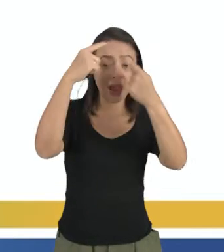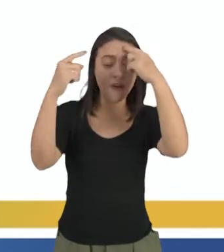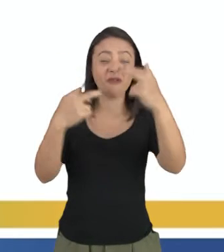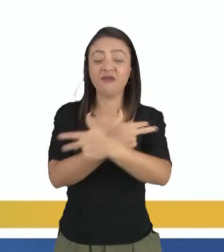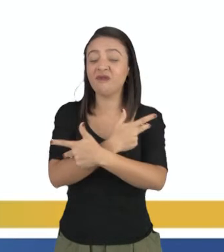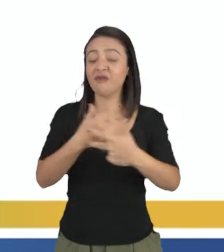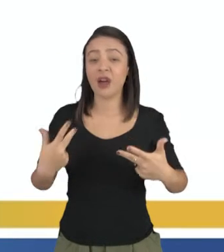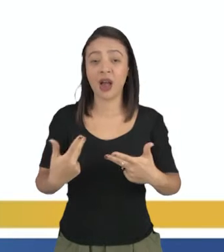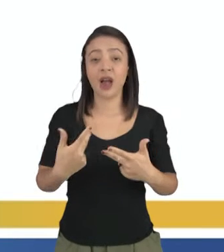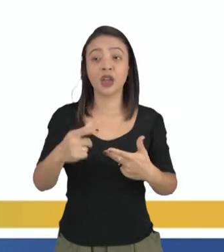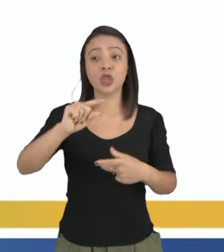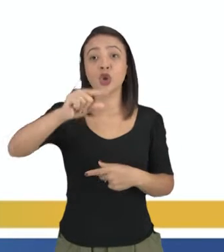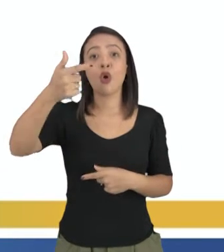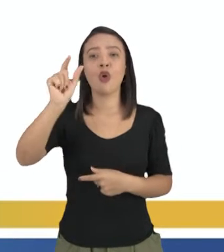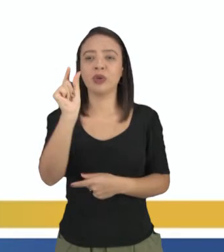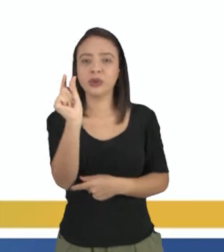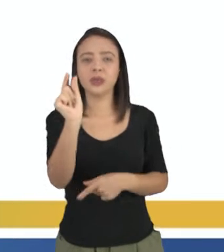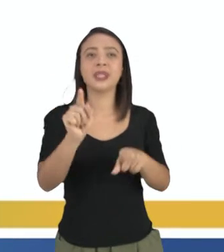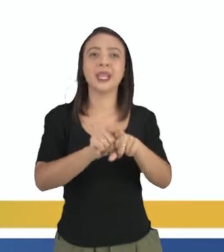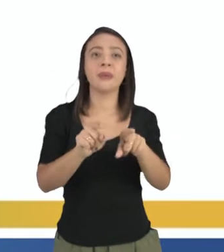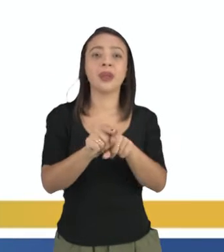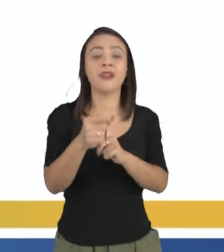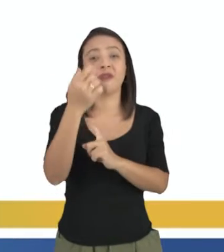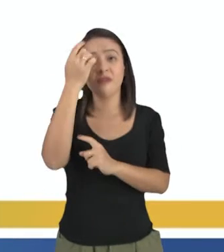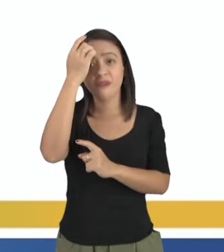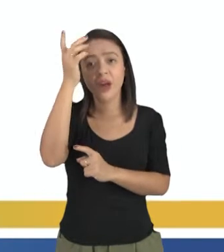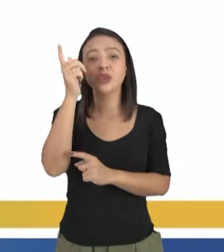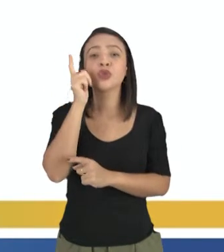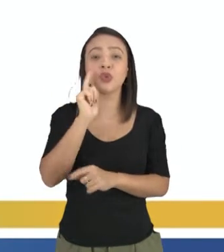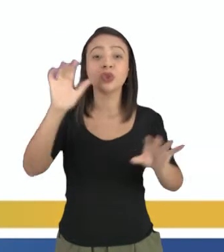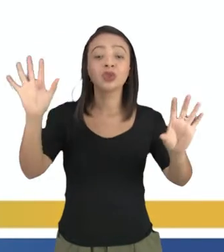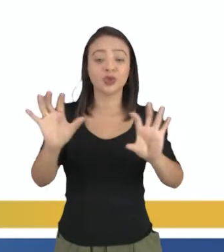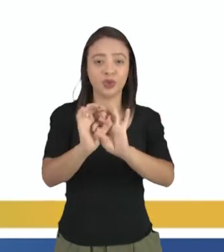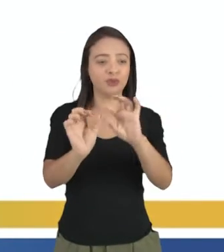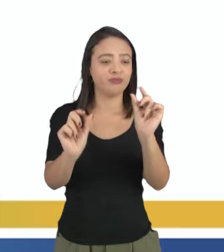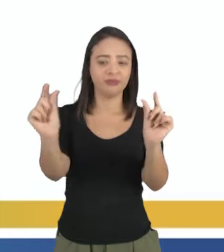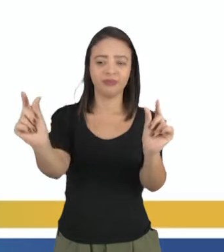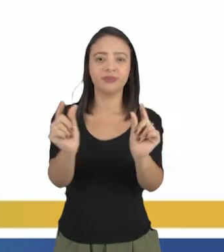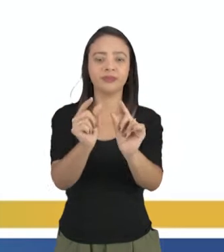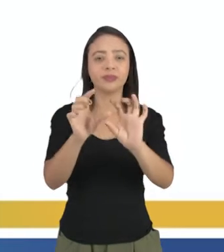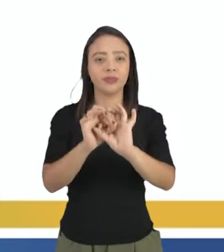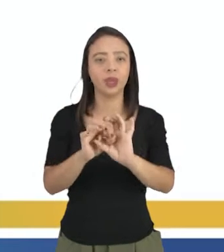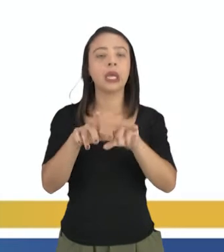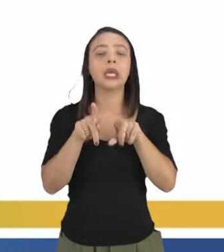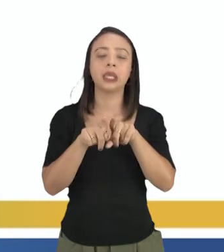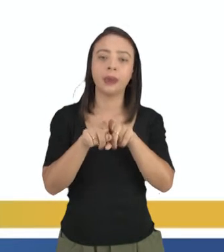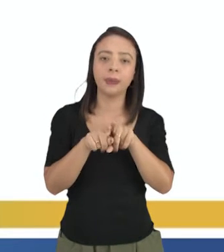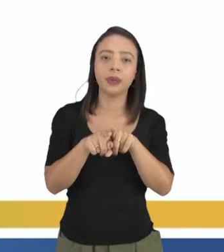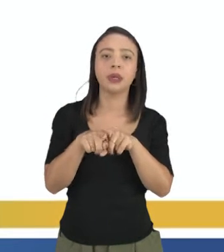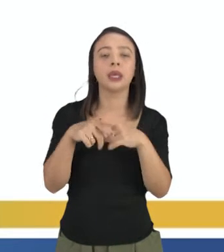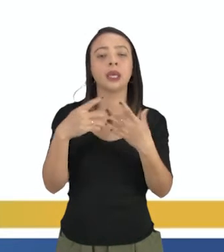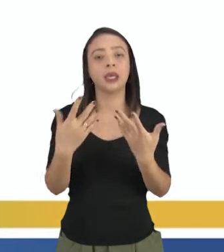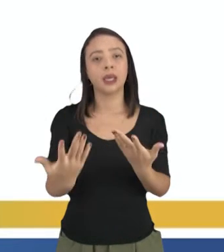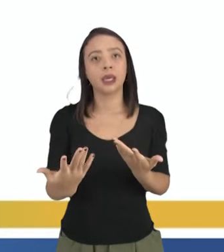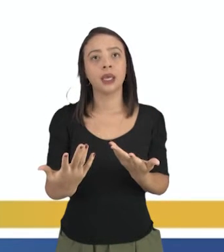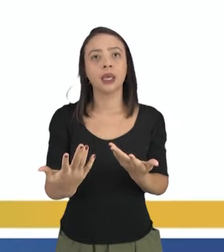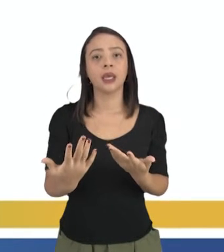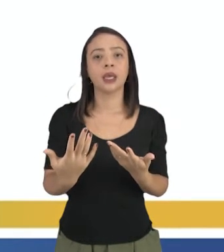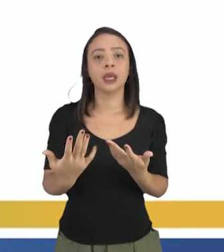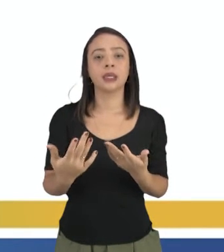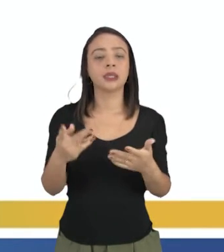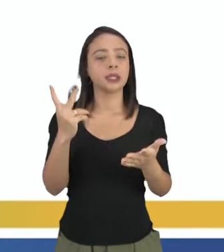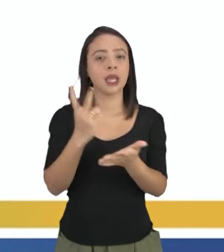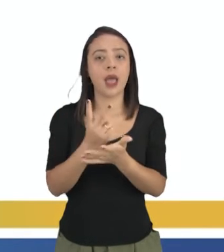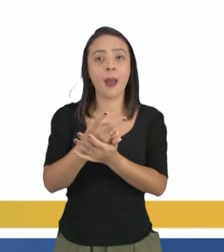descendentes. Além disso, é fácil de autofecundá-las, né? E as linhagens delas, geralmente naturais, elas são puras.